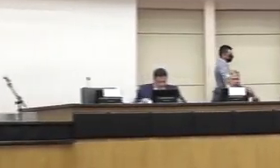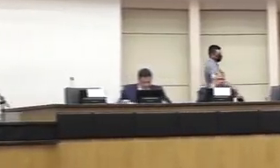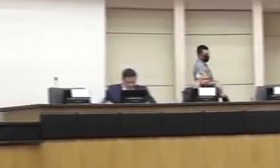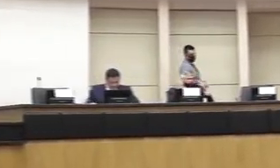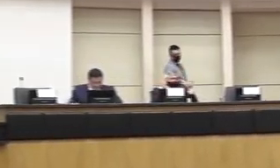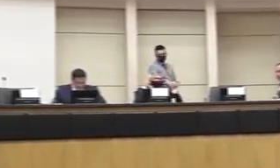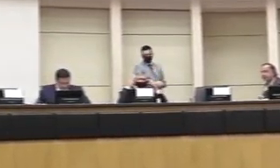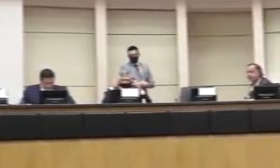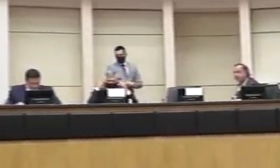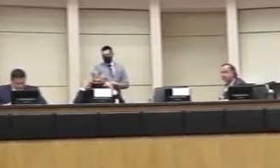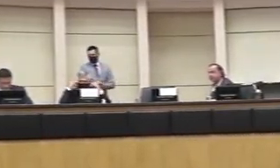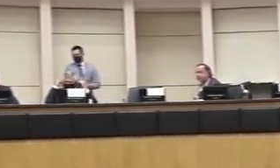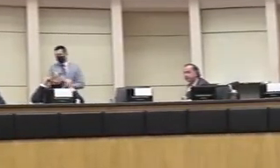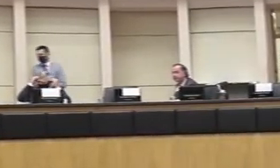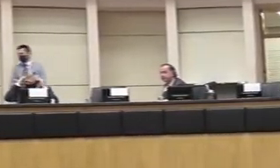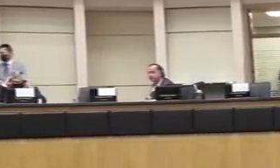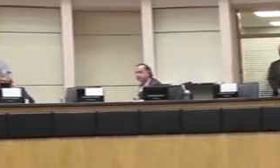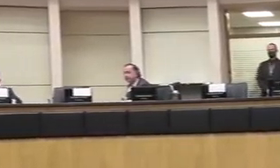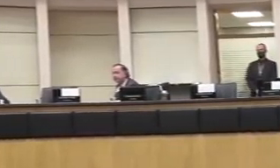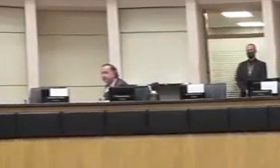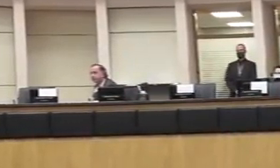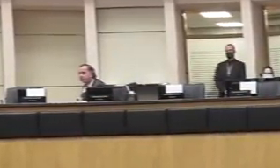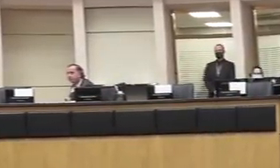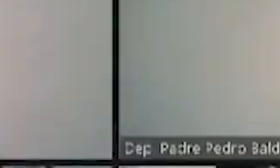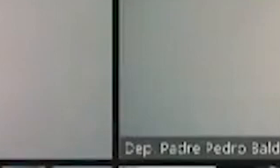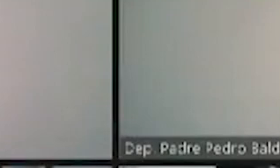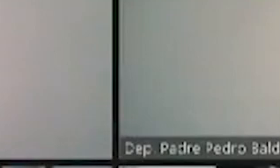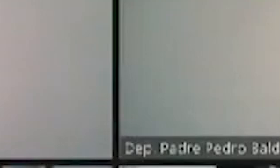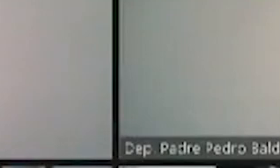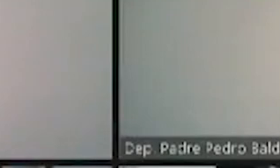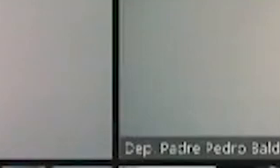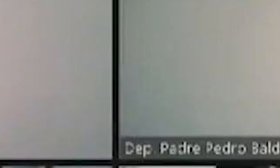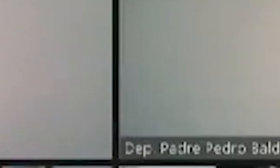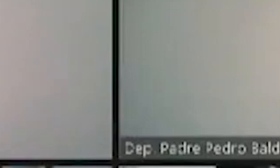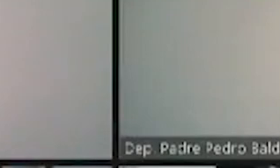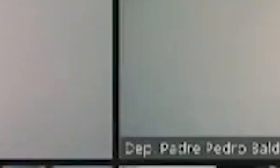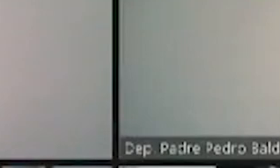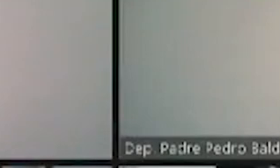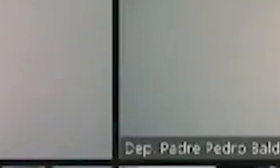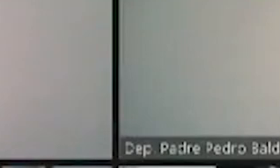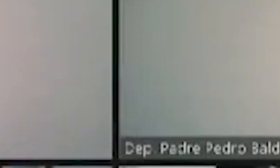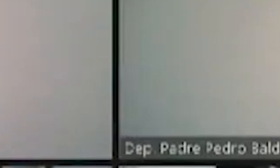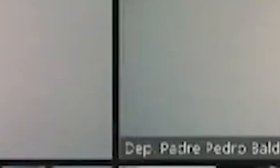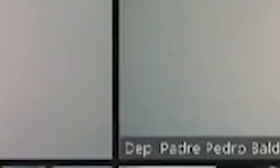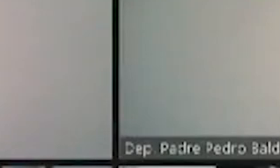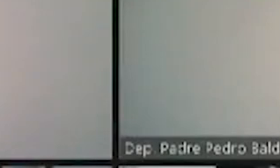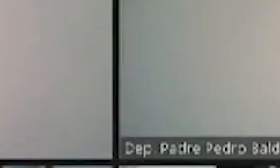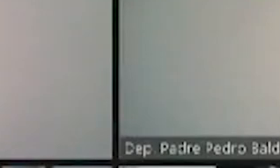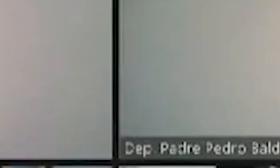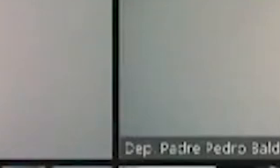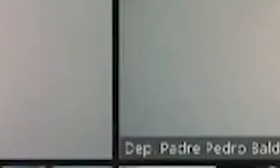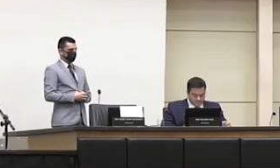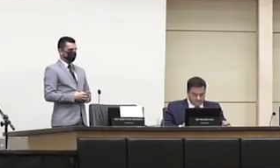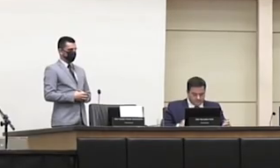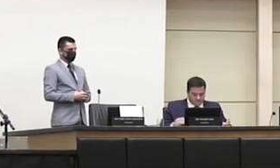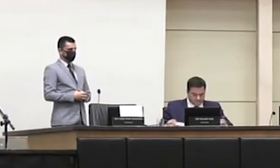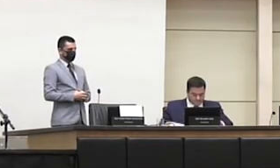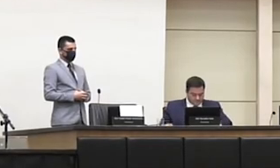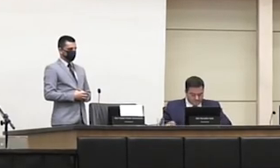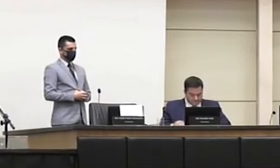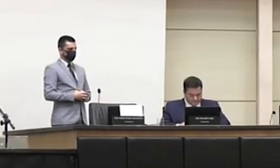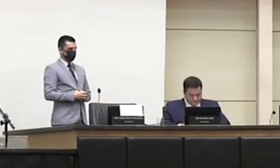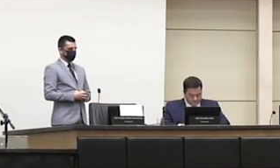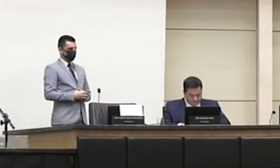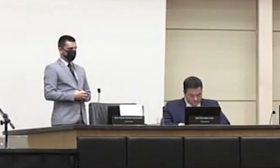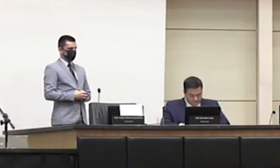governo do Estado, que trata da alteração da lei do Programa de Habitação Popular e cria o Fundo de Habitação Popular. De